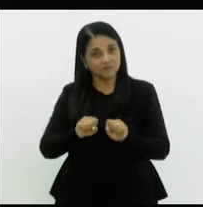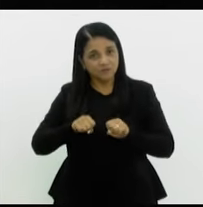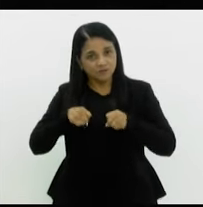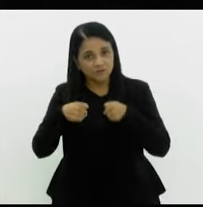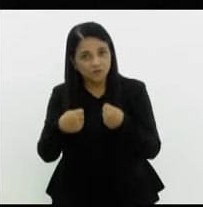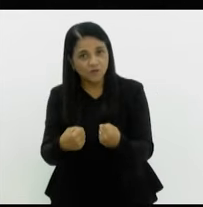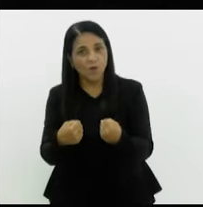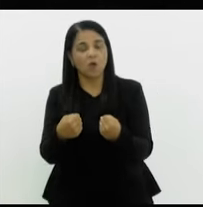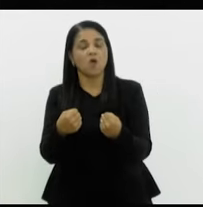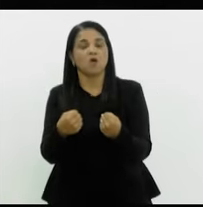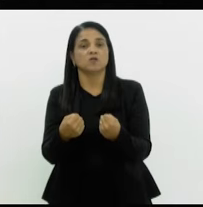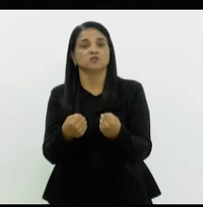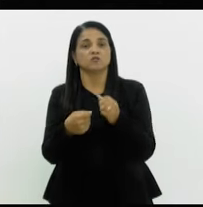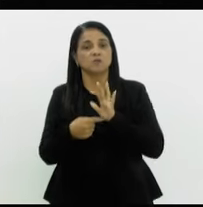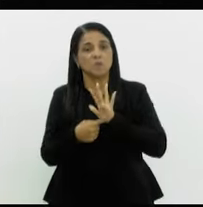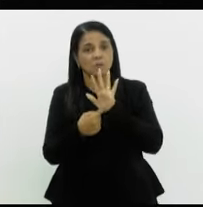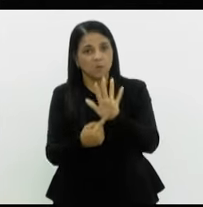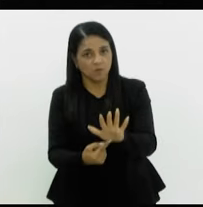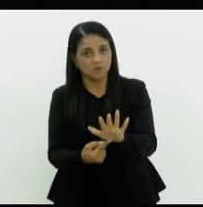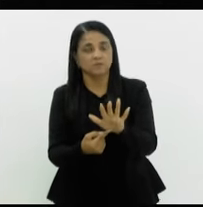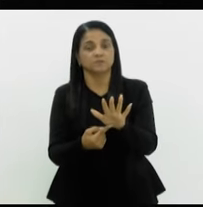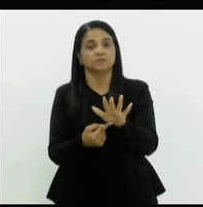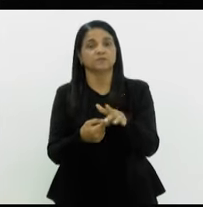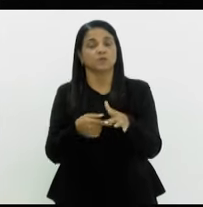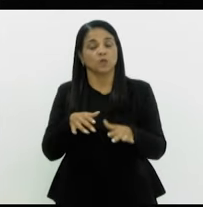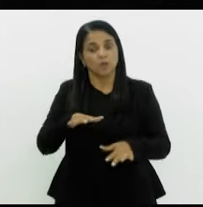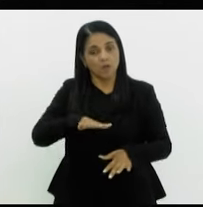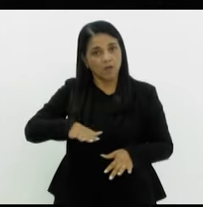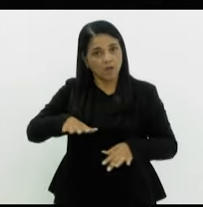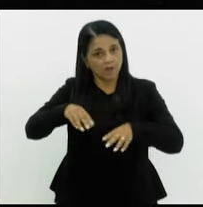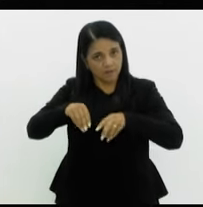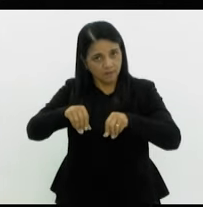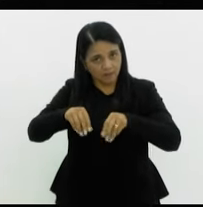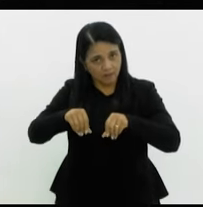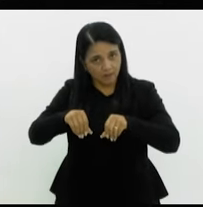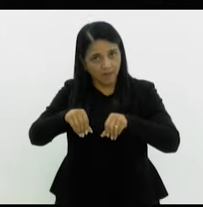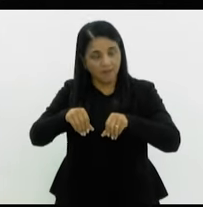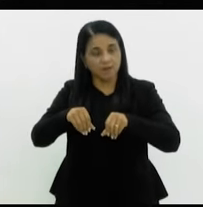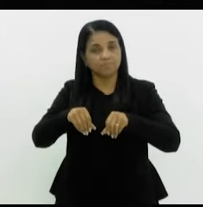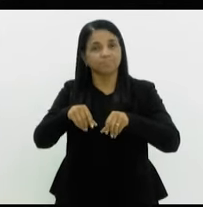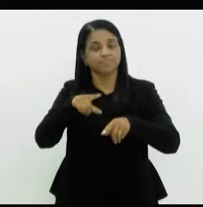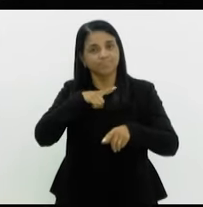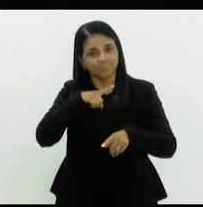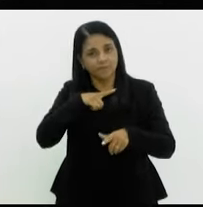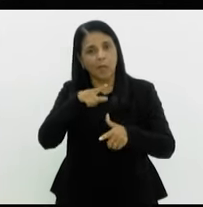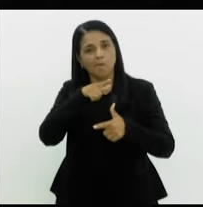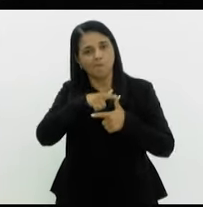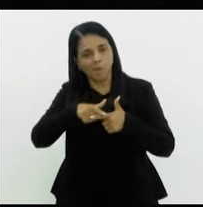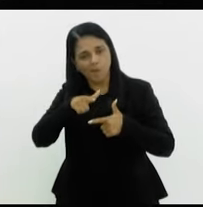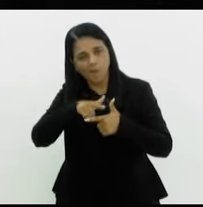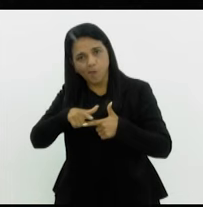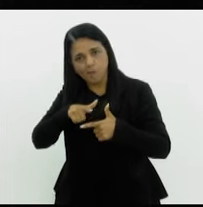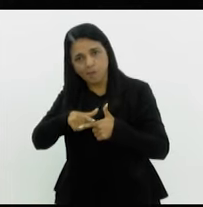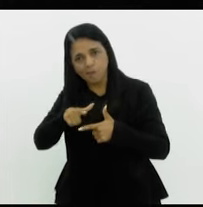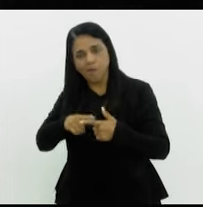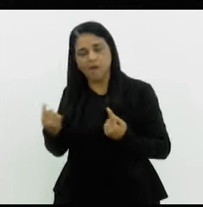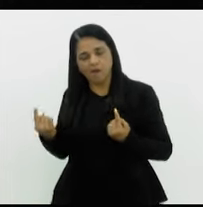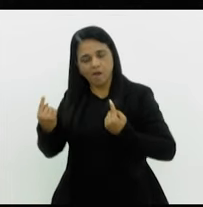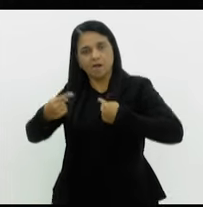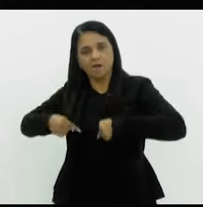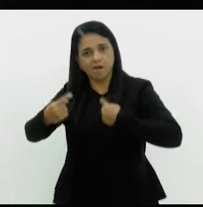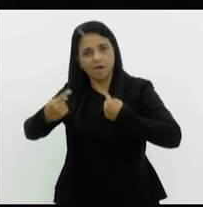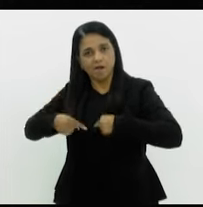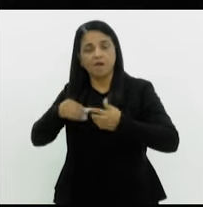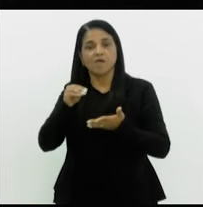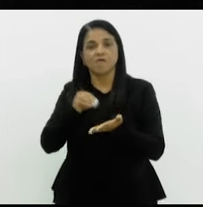e da produtividade demonstrada, o assentamento ele ainda enfrenta uma série de desafios devido à